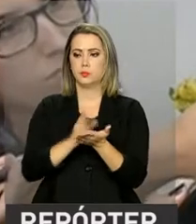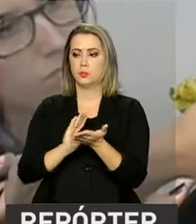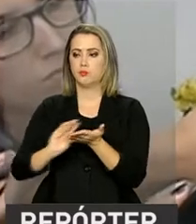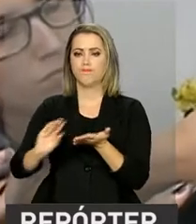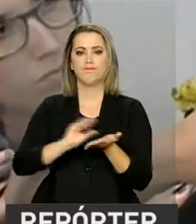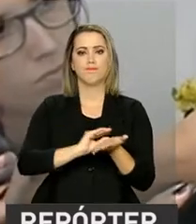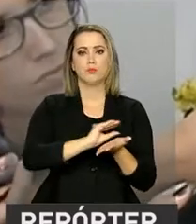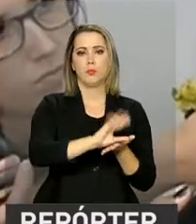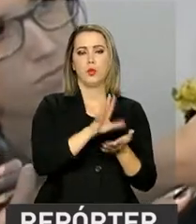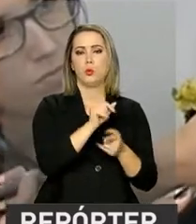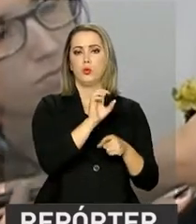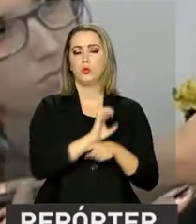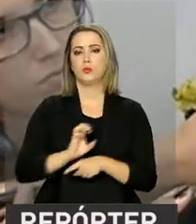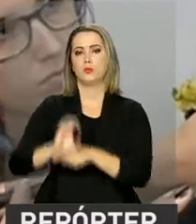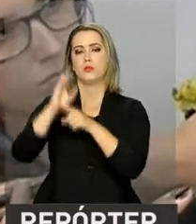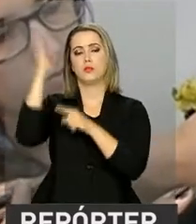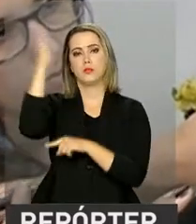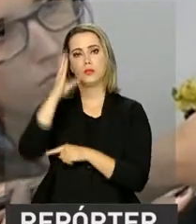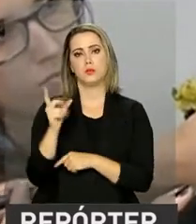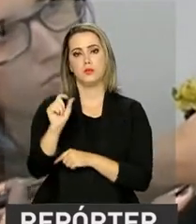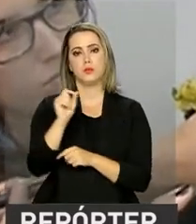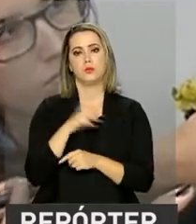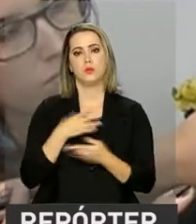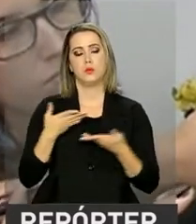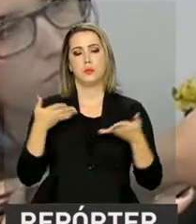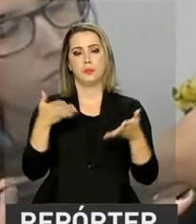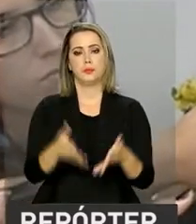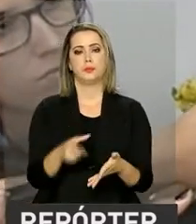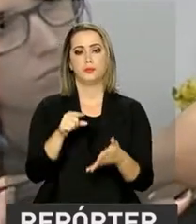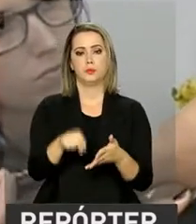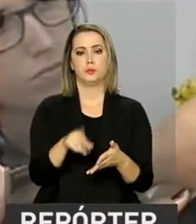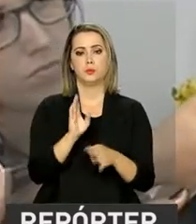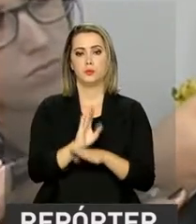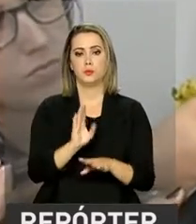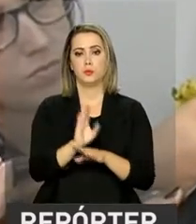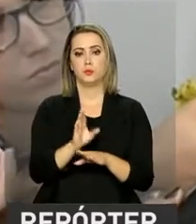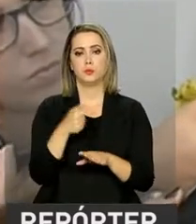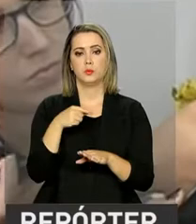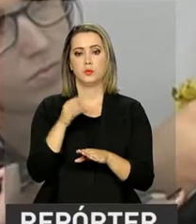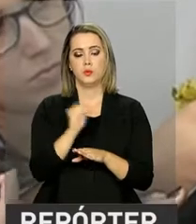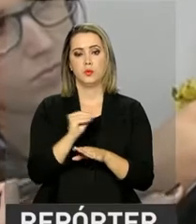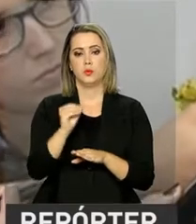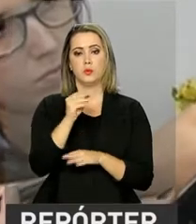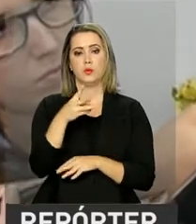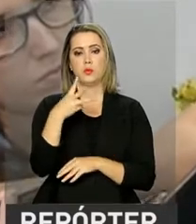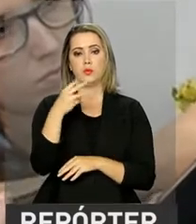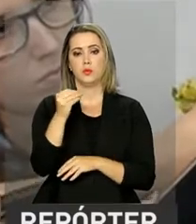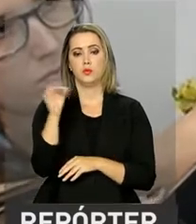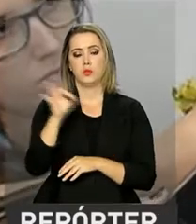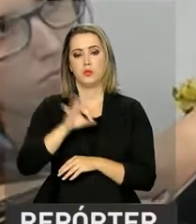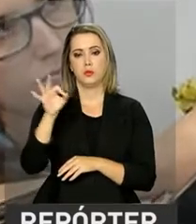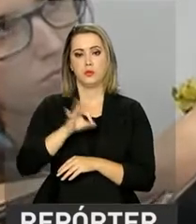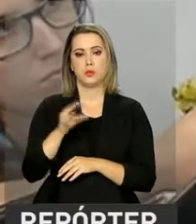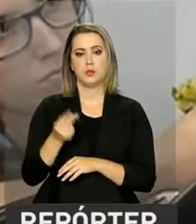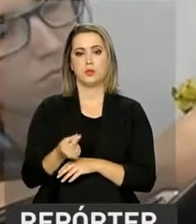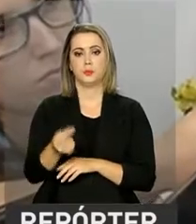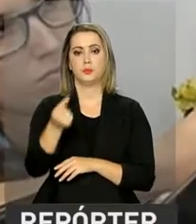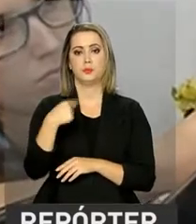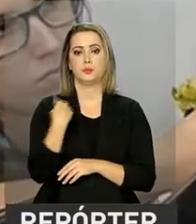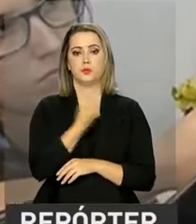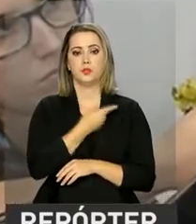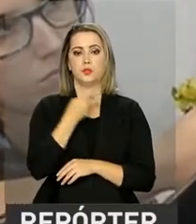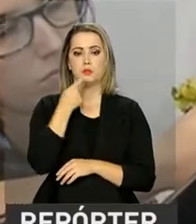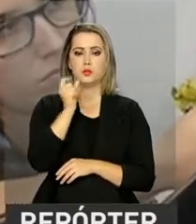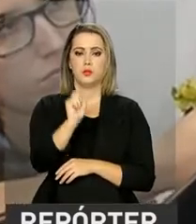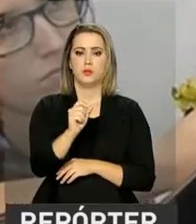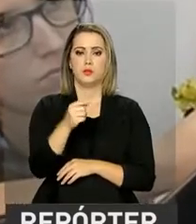estados do Brasil a participação na assistência do PROAD, que é de 30% sobre os valores. Nós estamos falando em